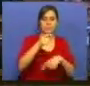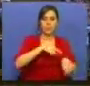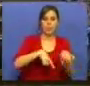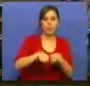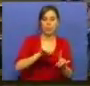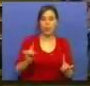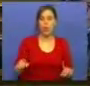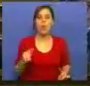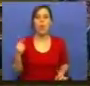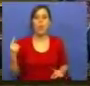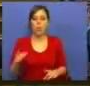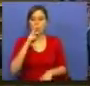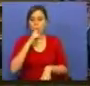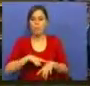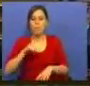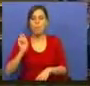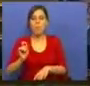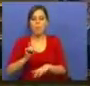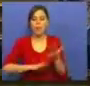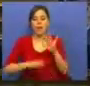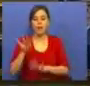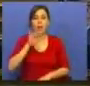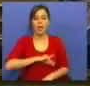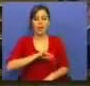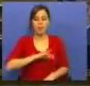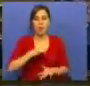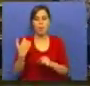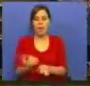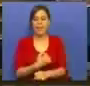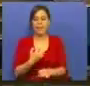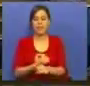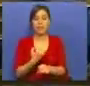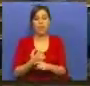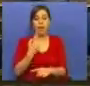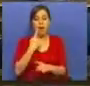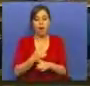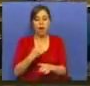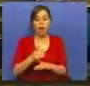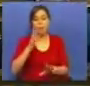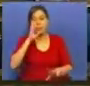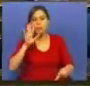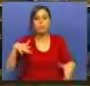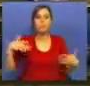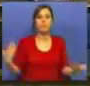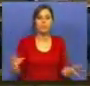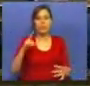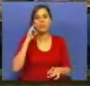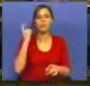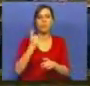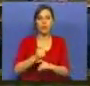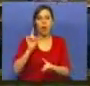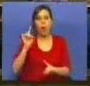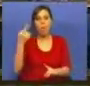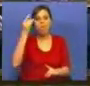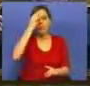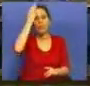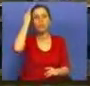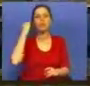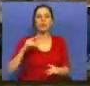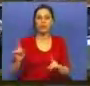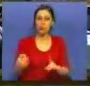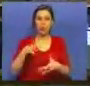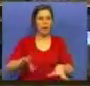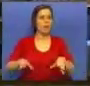política e num outro momento é-se remunerado por uma atividade daqueles que são supostos serem fiscalizados. Isso não